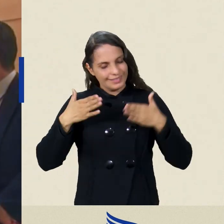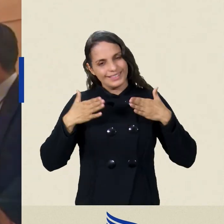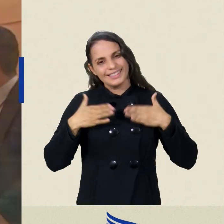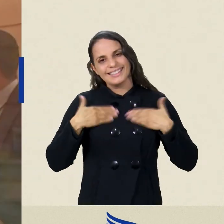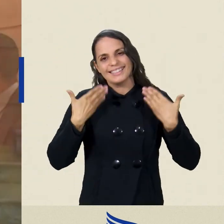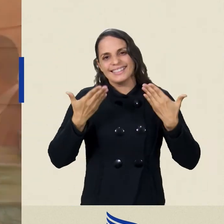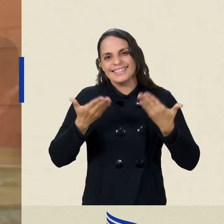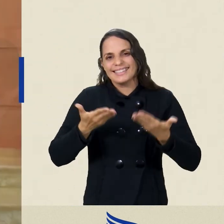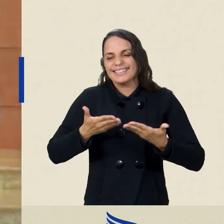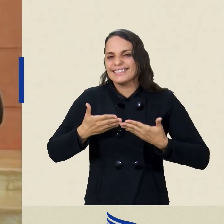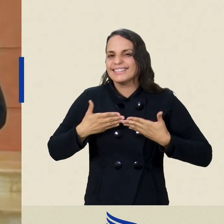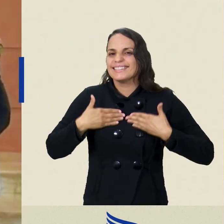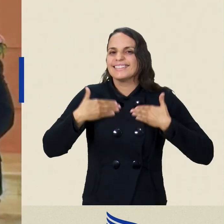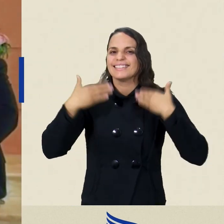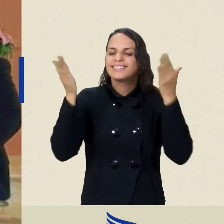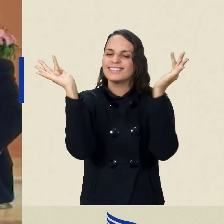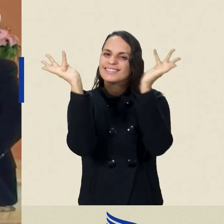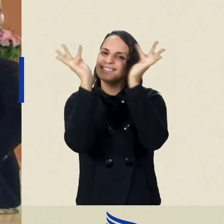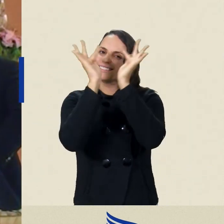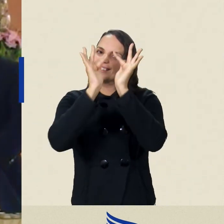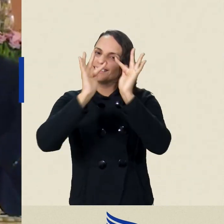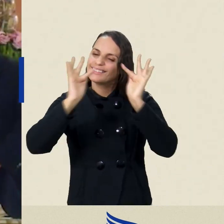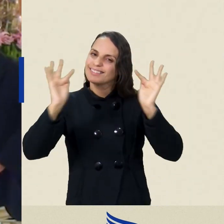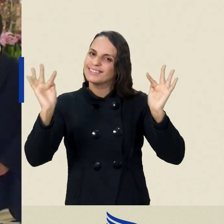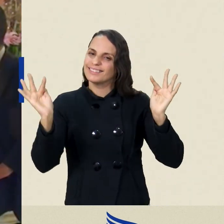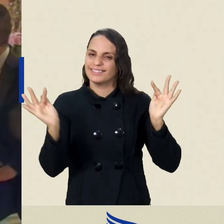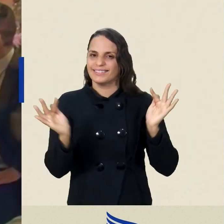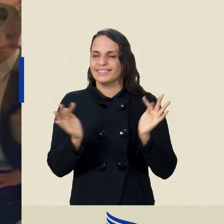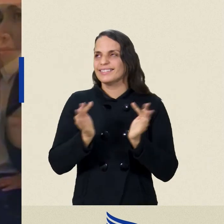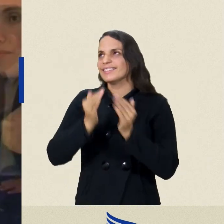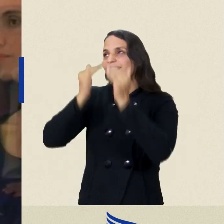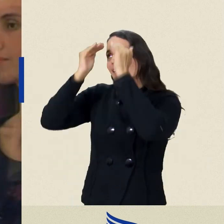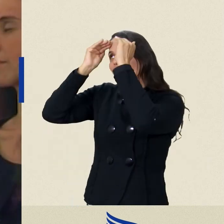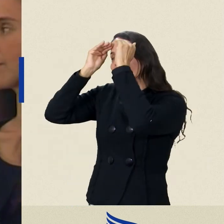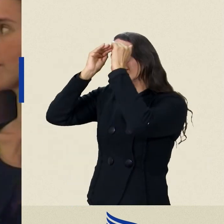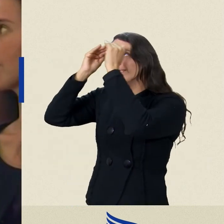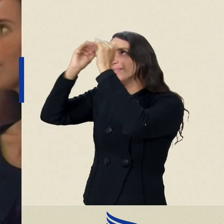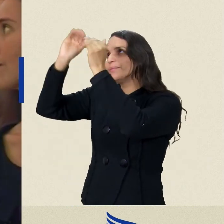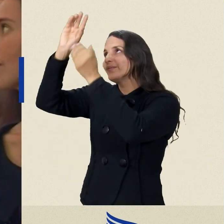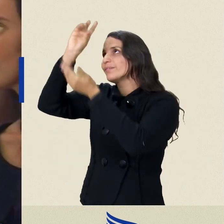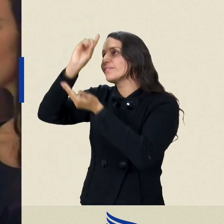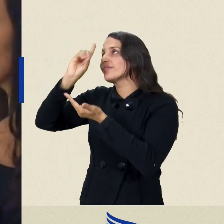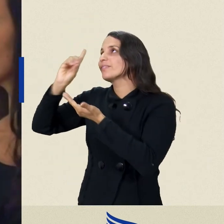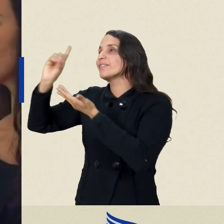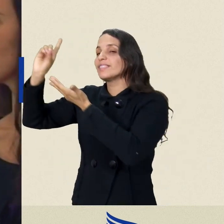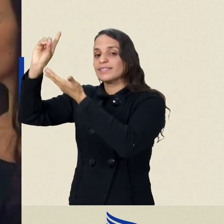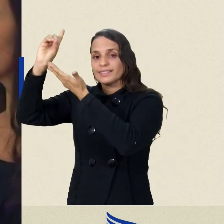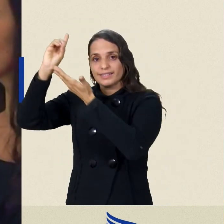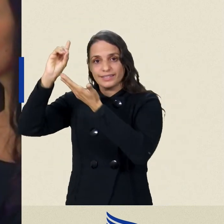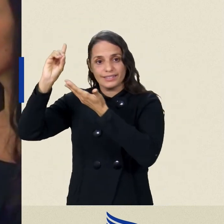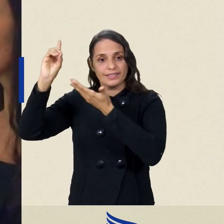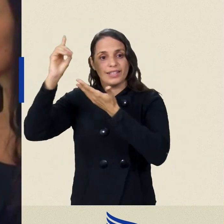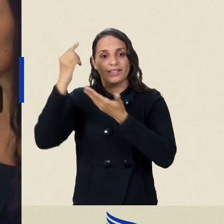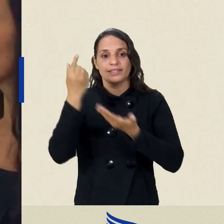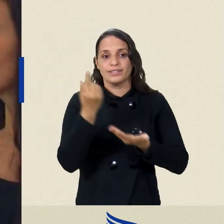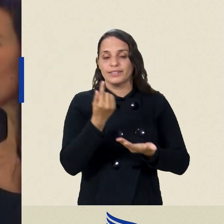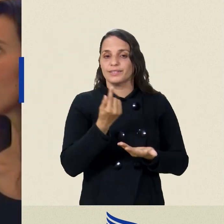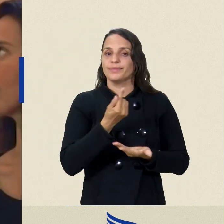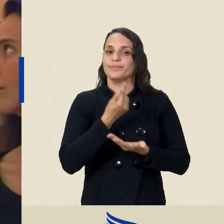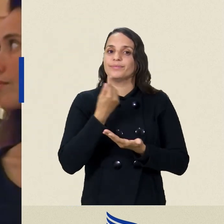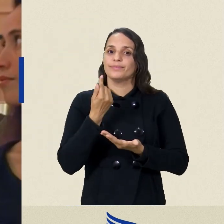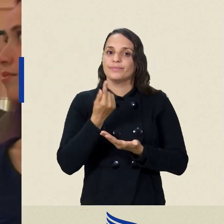alegramos em aqui te obedecer, pois